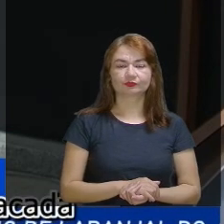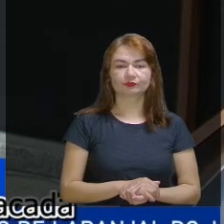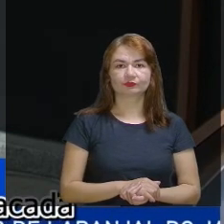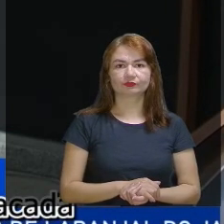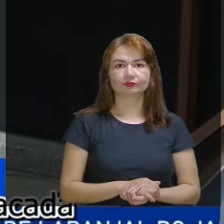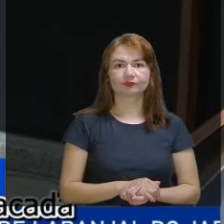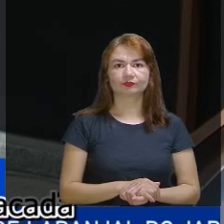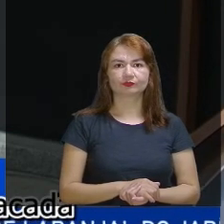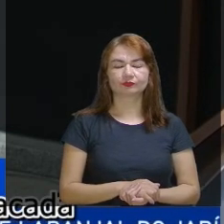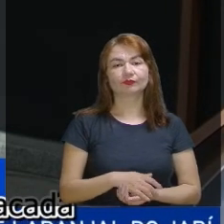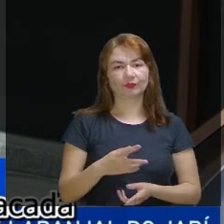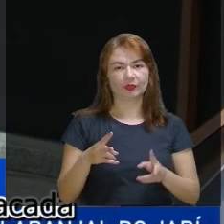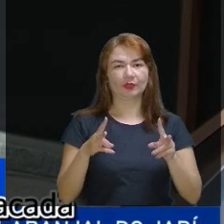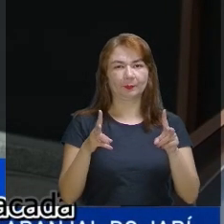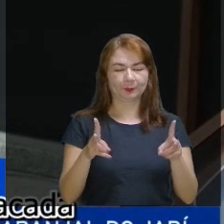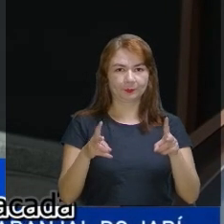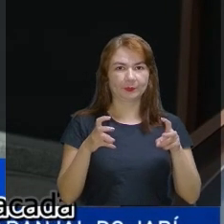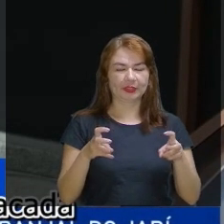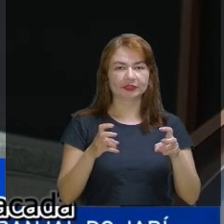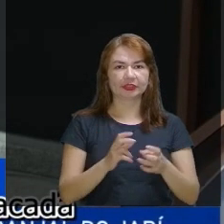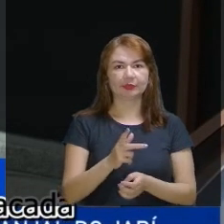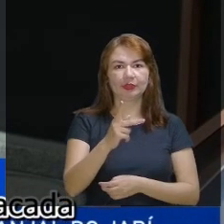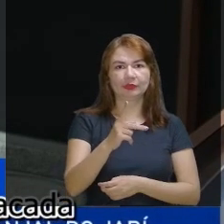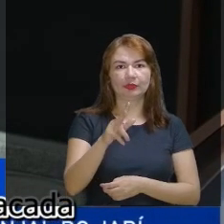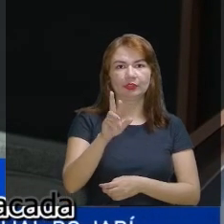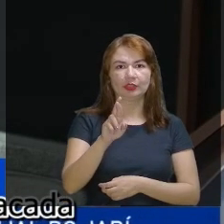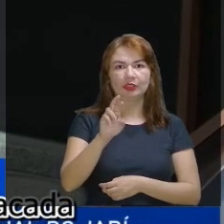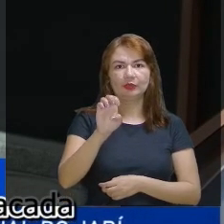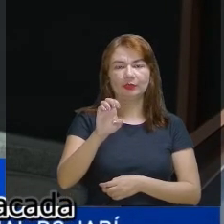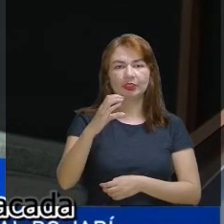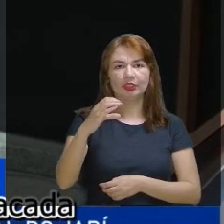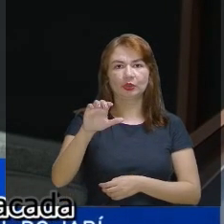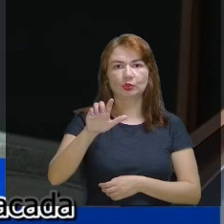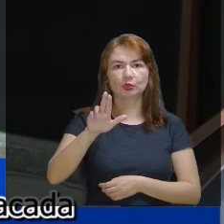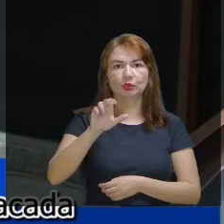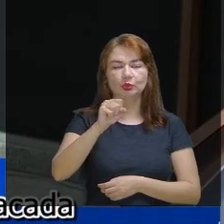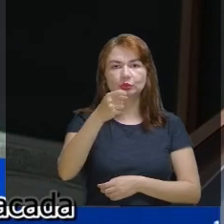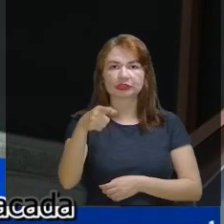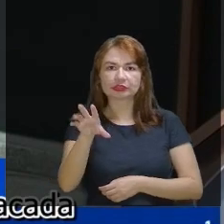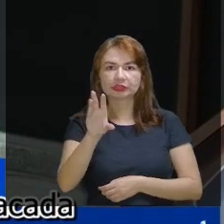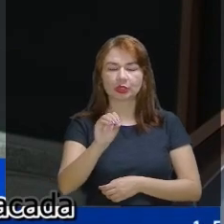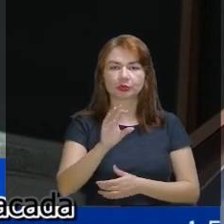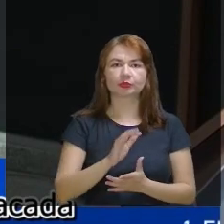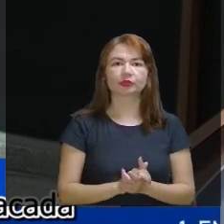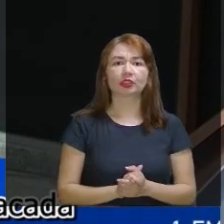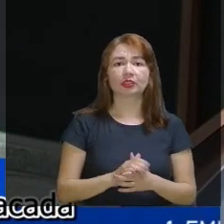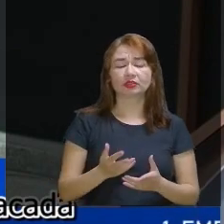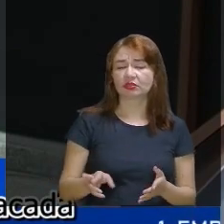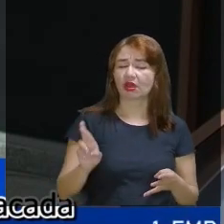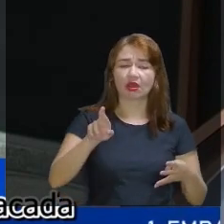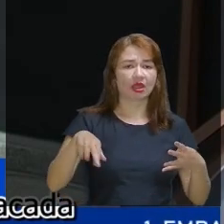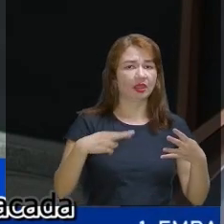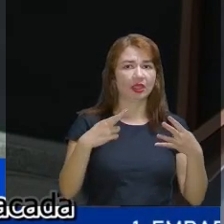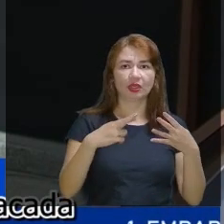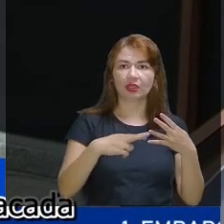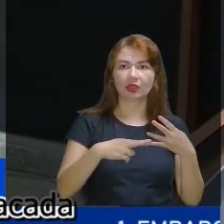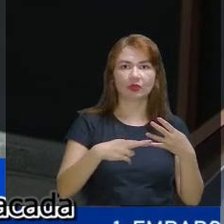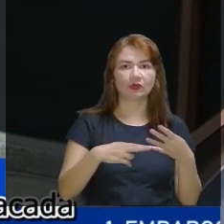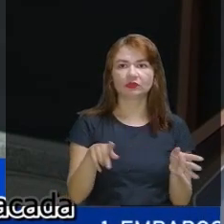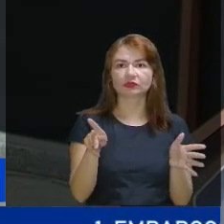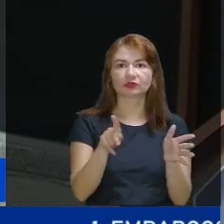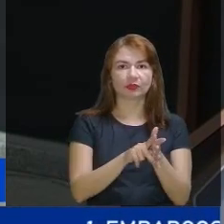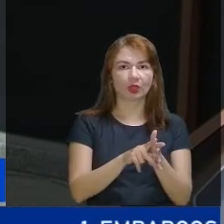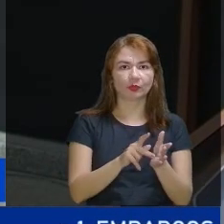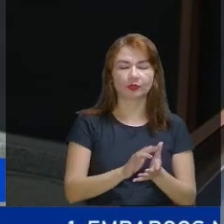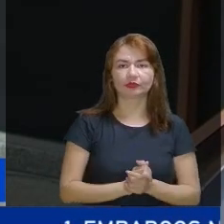em que se reconheceu a preclusão. Daí, ele só poderá ser atacada por outro recurso próprio, diverso dos